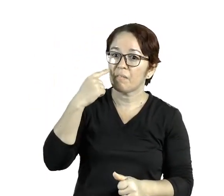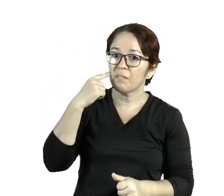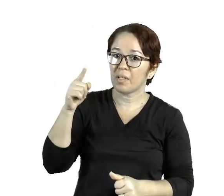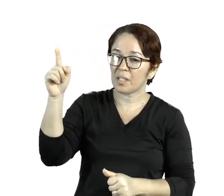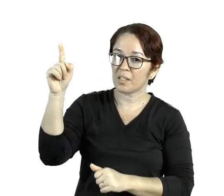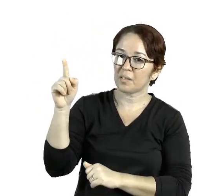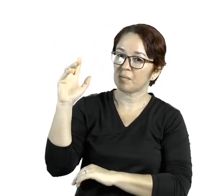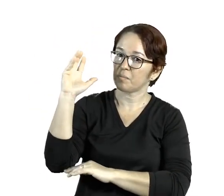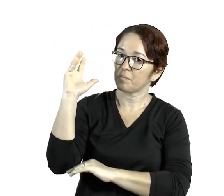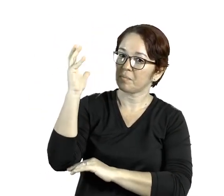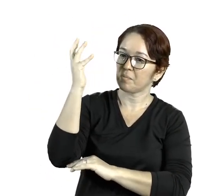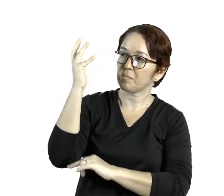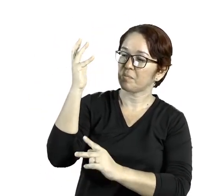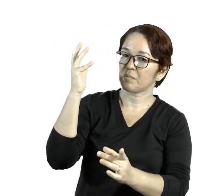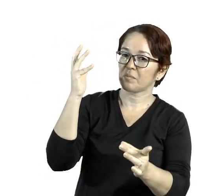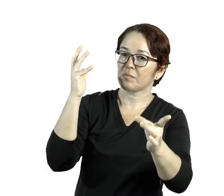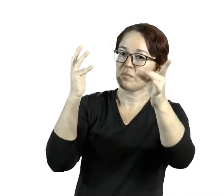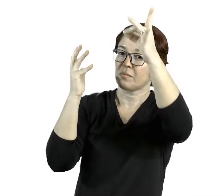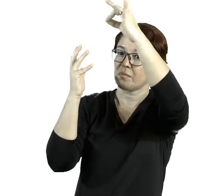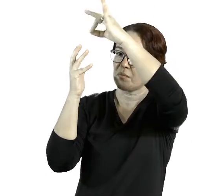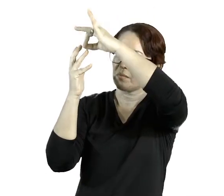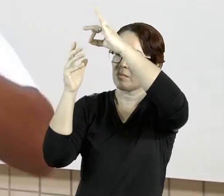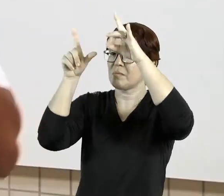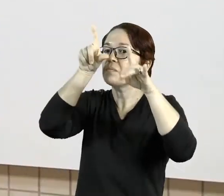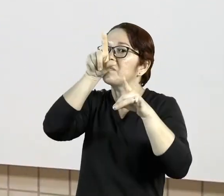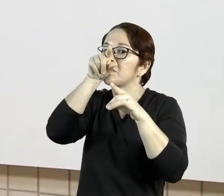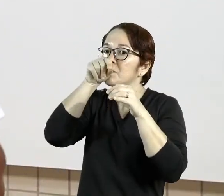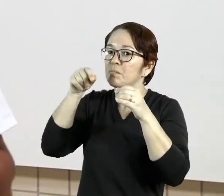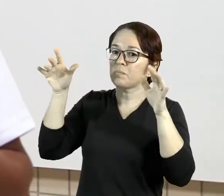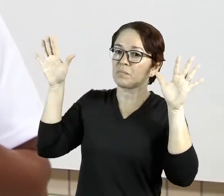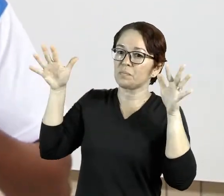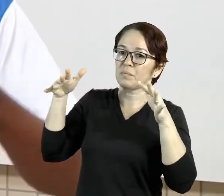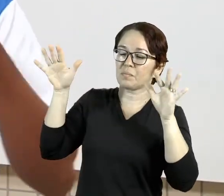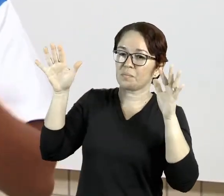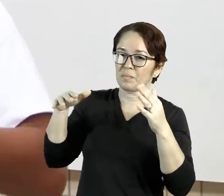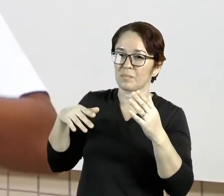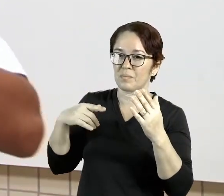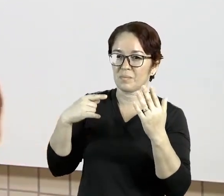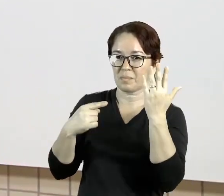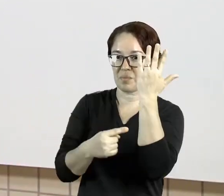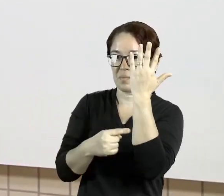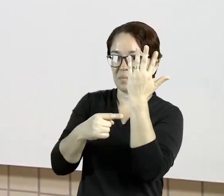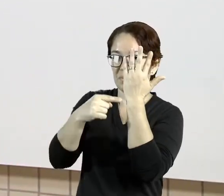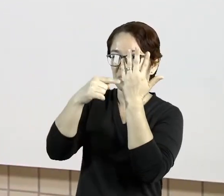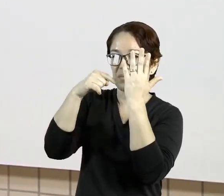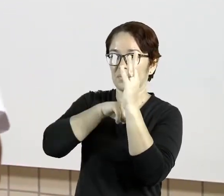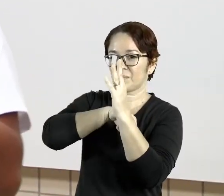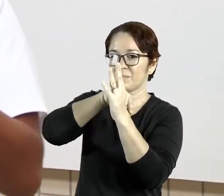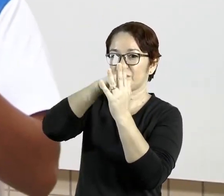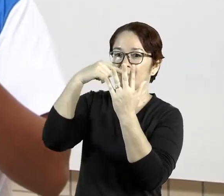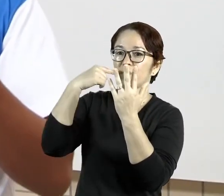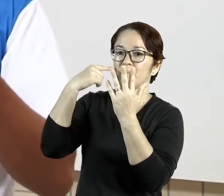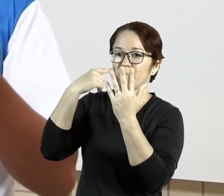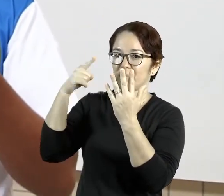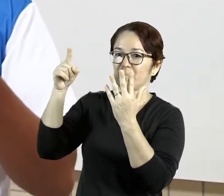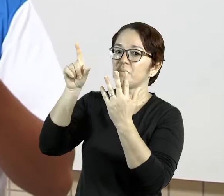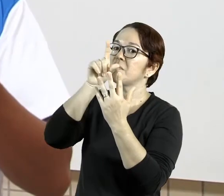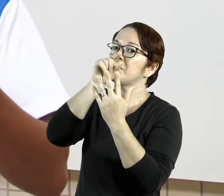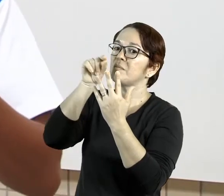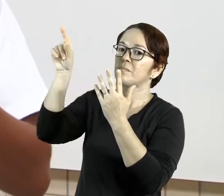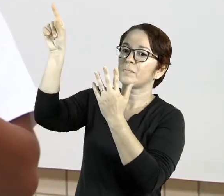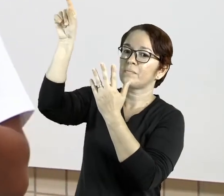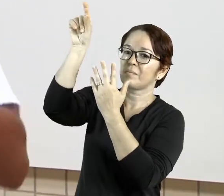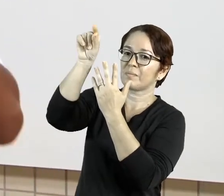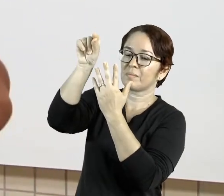Chaves tentou explicar, uma águia em cima de um cactus com uma cobra no bico, certo? Com a mão, com a